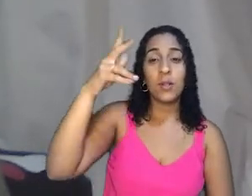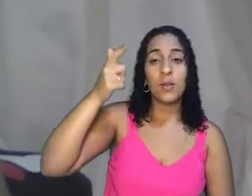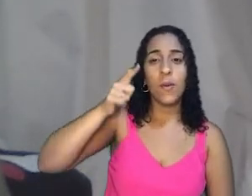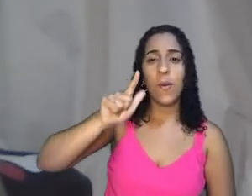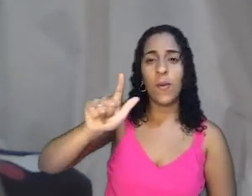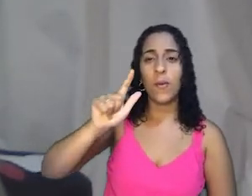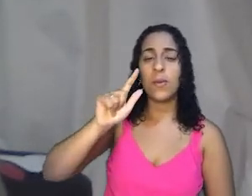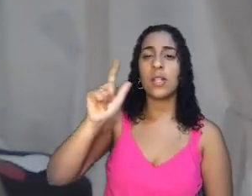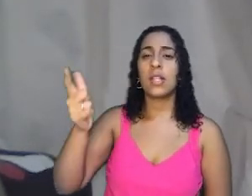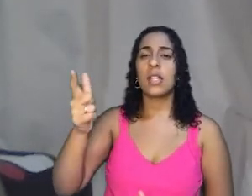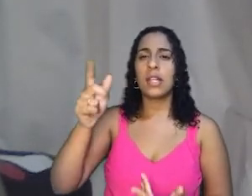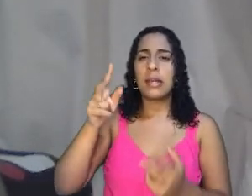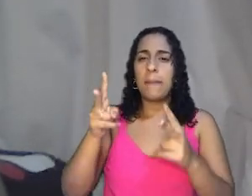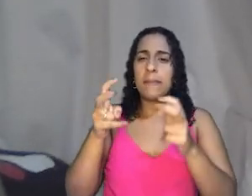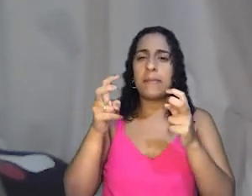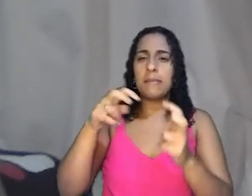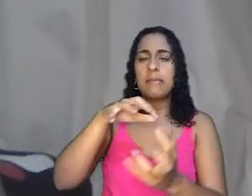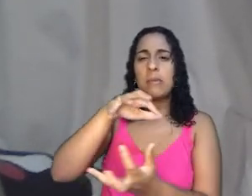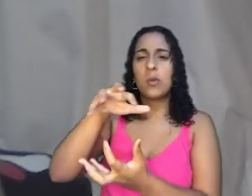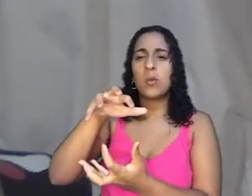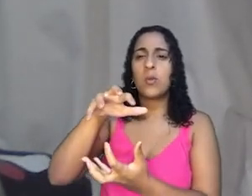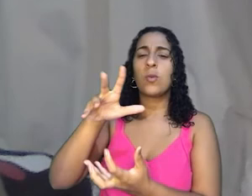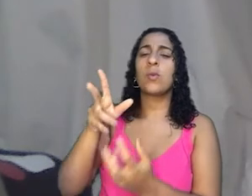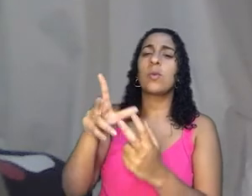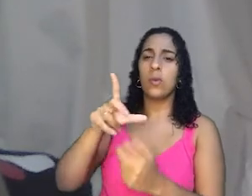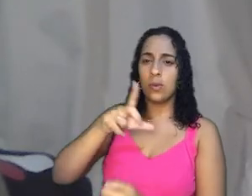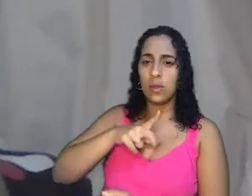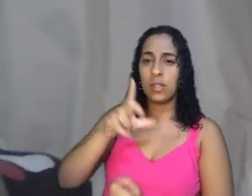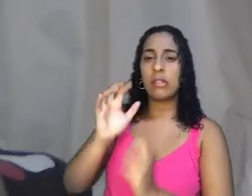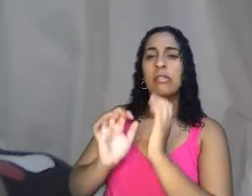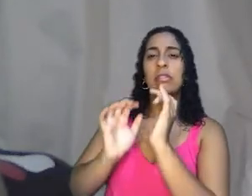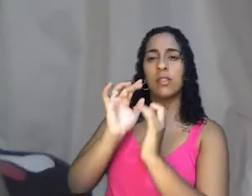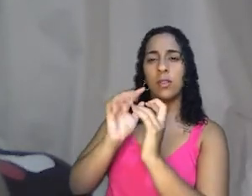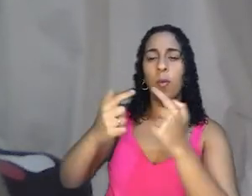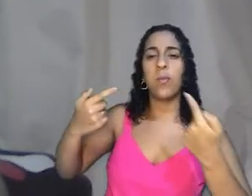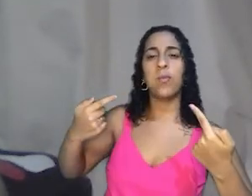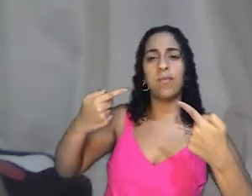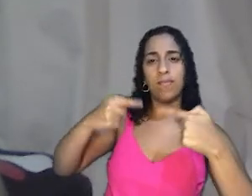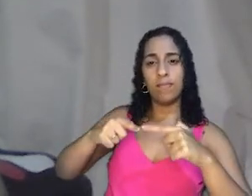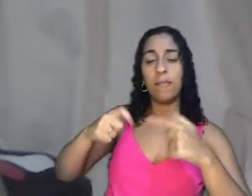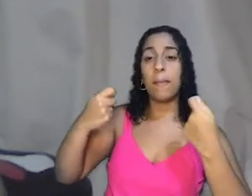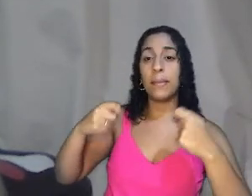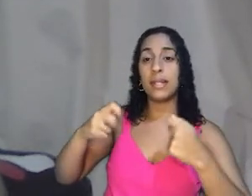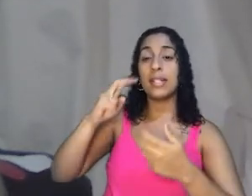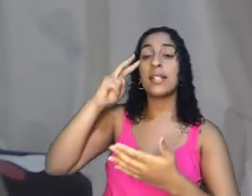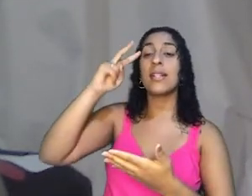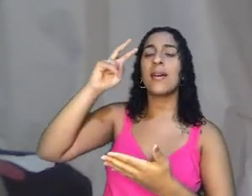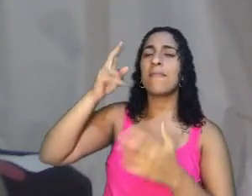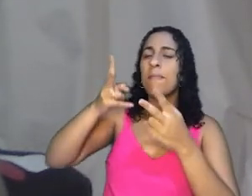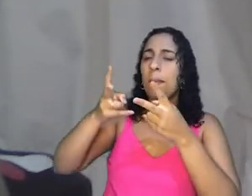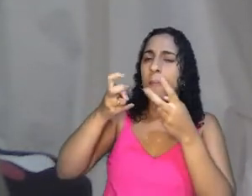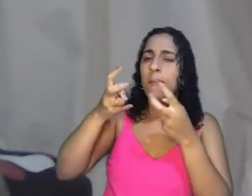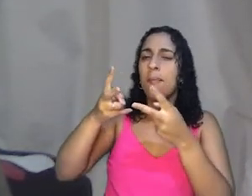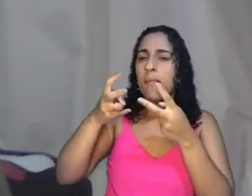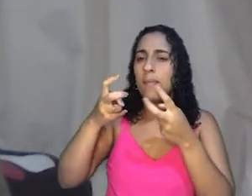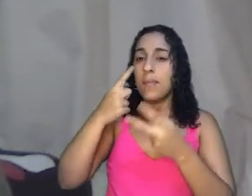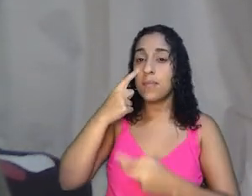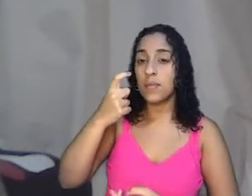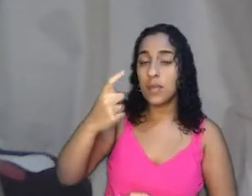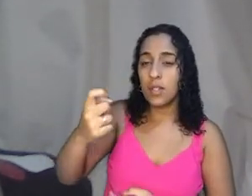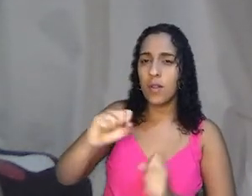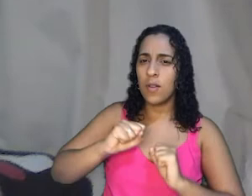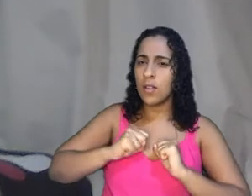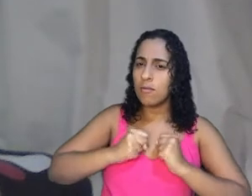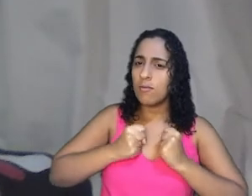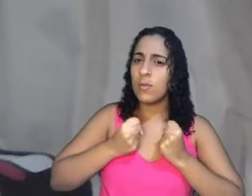existem contrapontos existem disputas é é que a gente precisa ler nas Entrelinhas é fazer